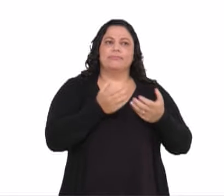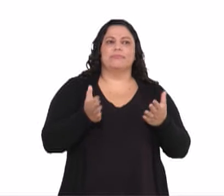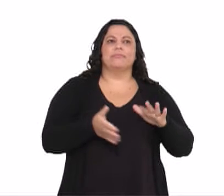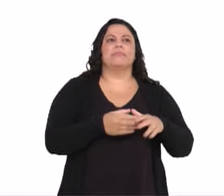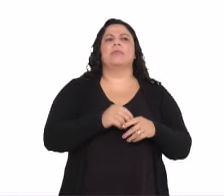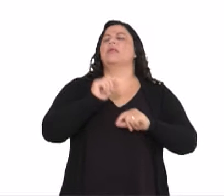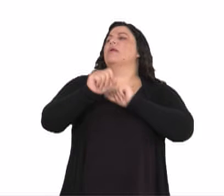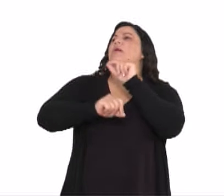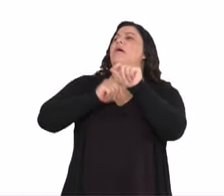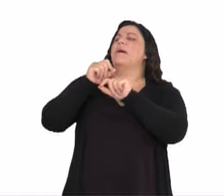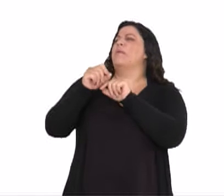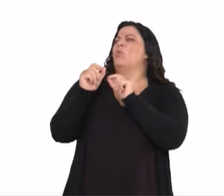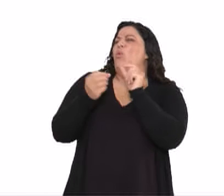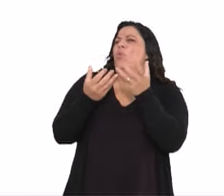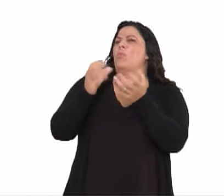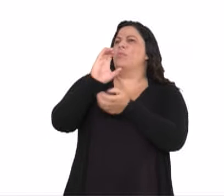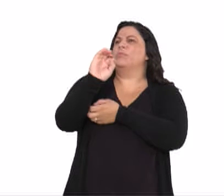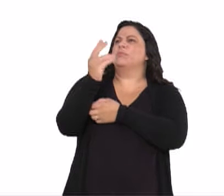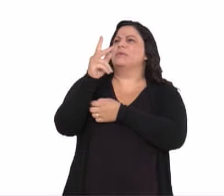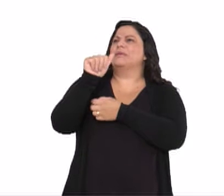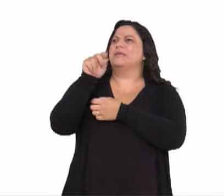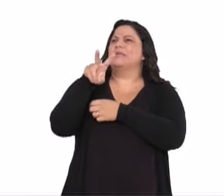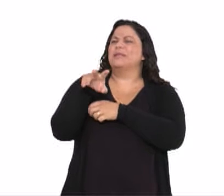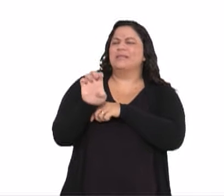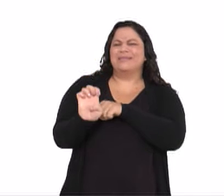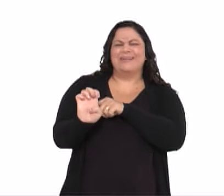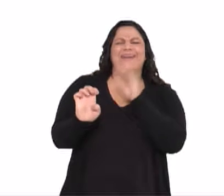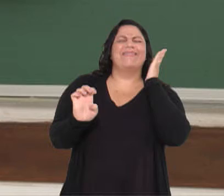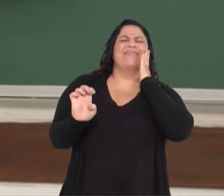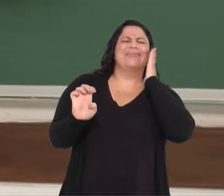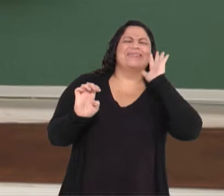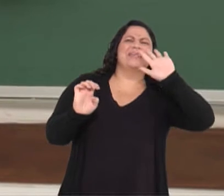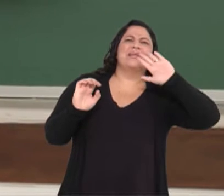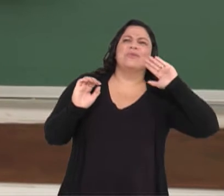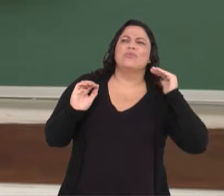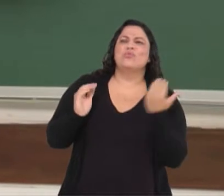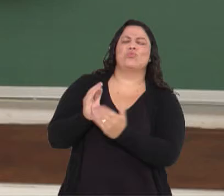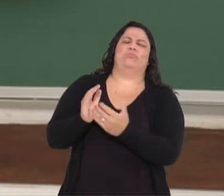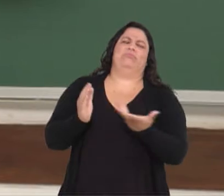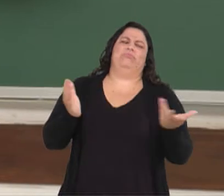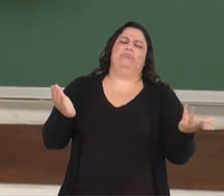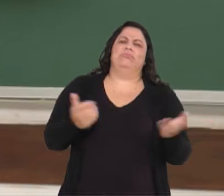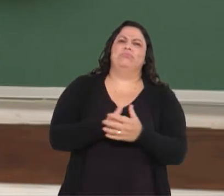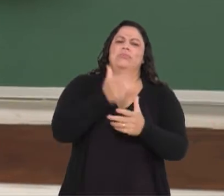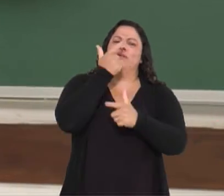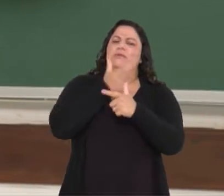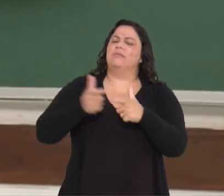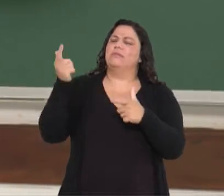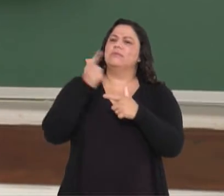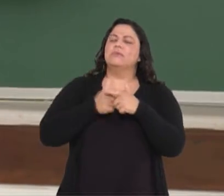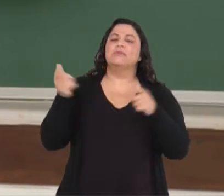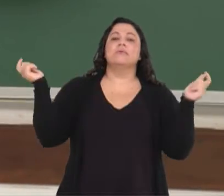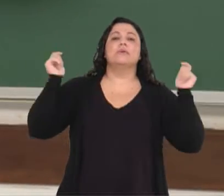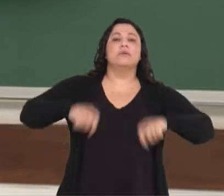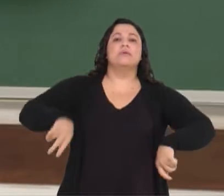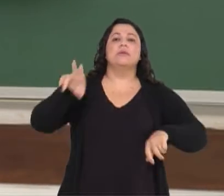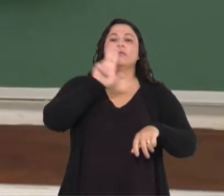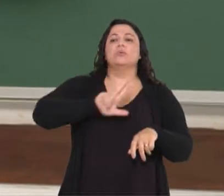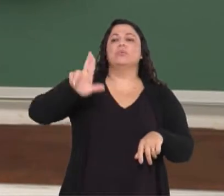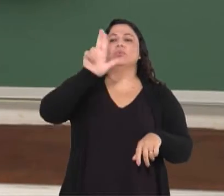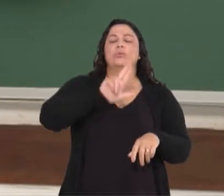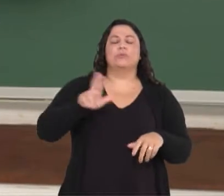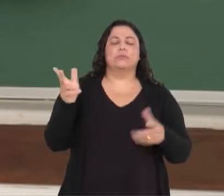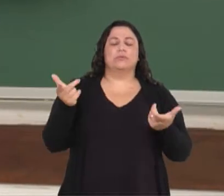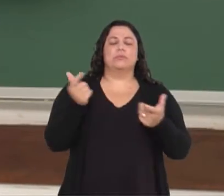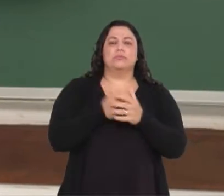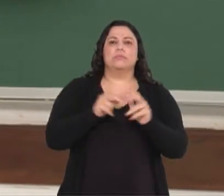chave eu conheço, eu sei tudo. É aquele da divisão? É aquele da divisão. Você vai simplesmente utilizar, no lugar